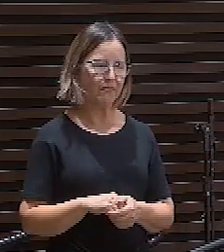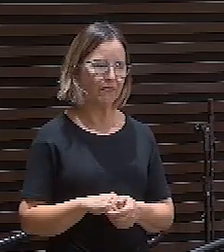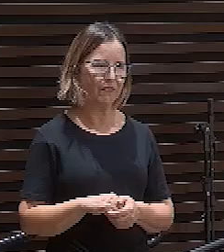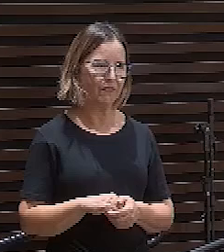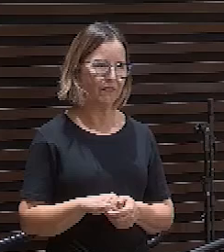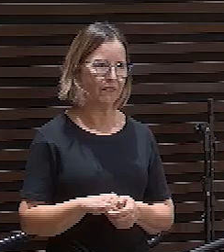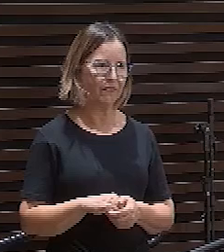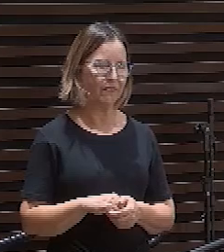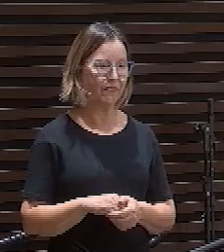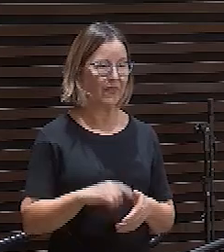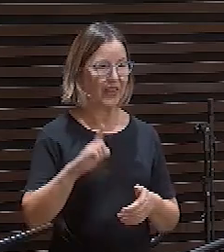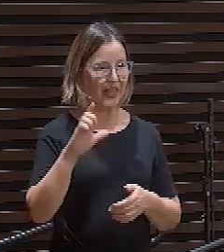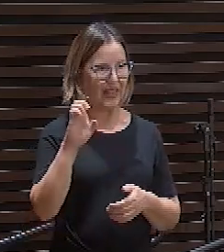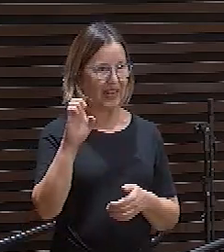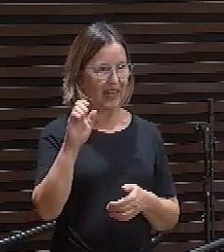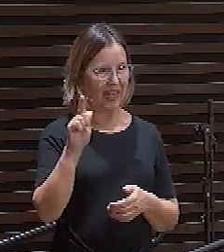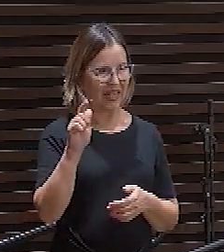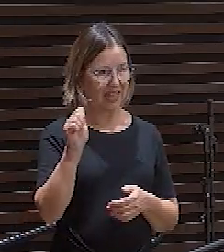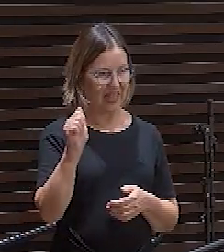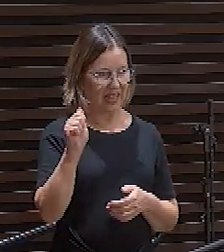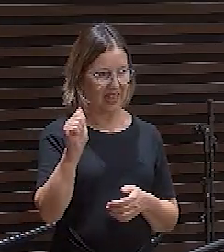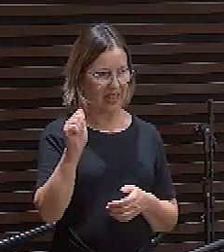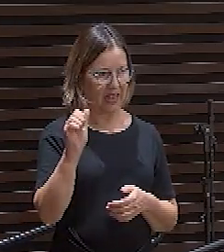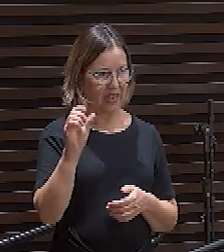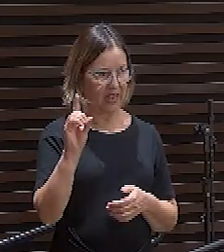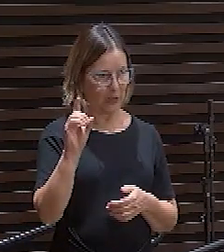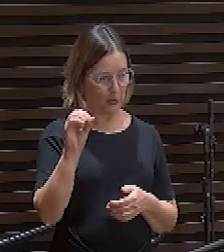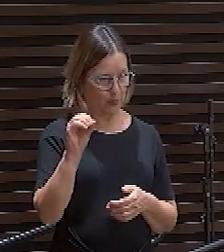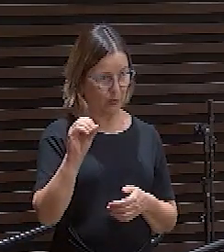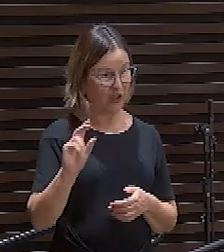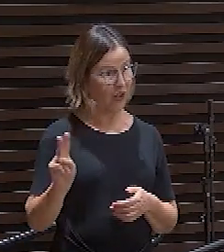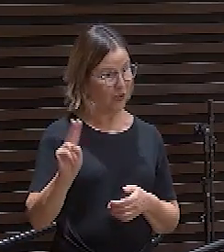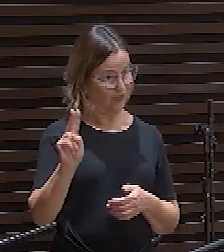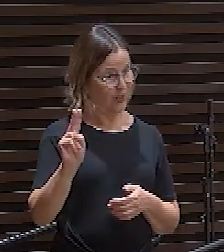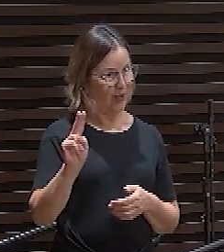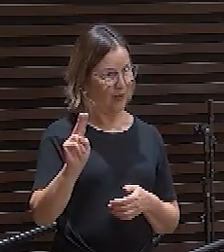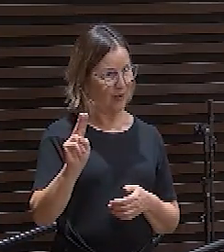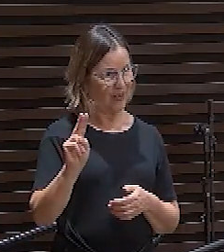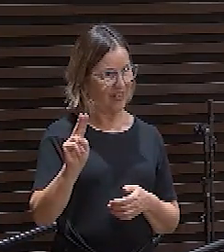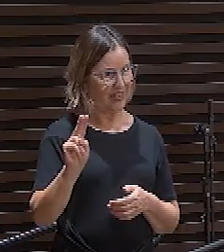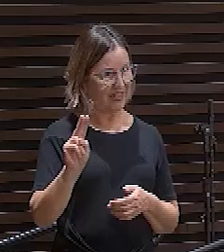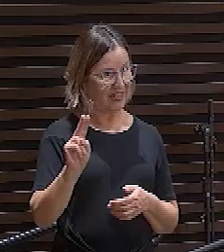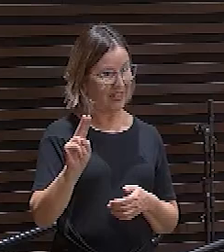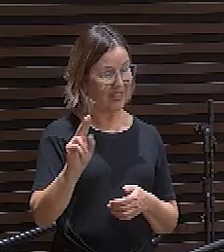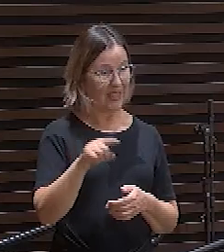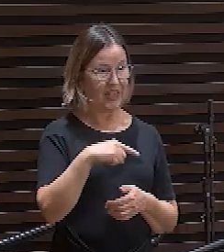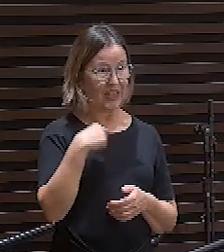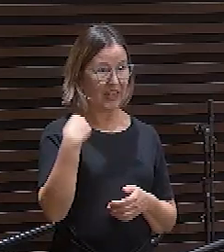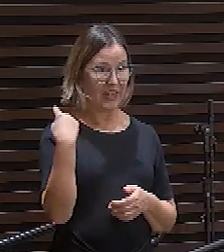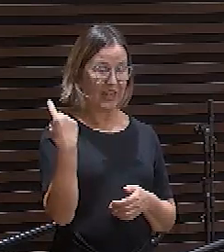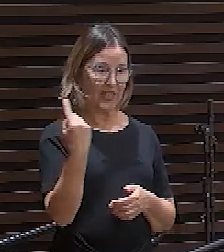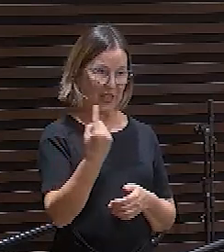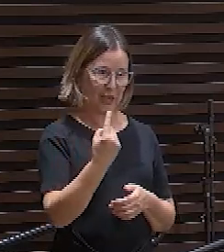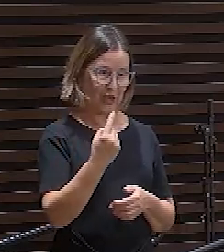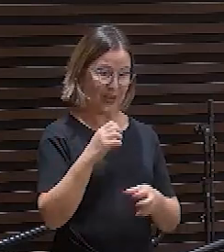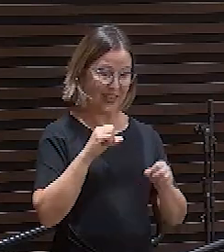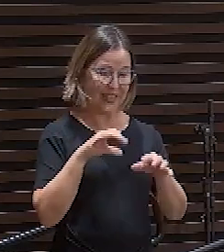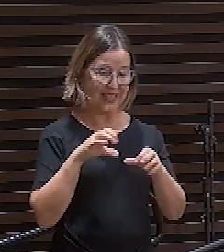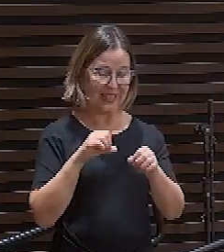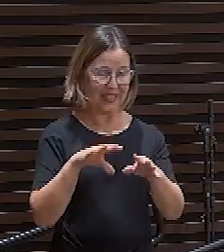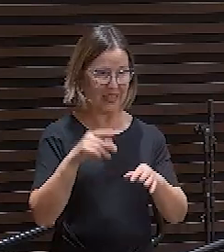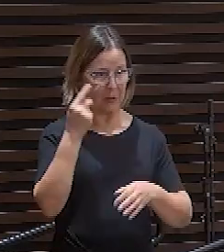legado são todos os valores e princípios que passamos ou não para as próximas